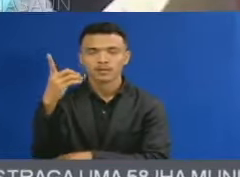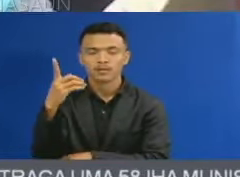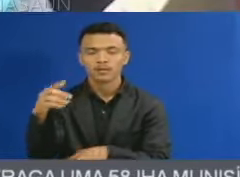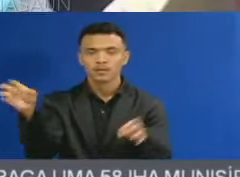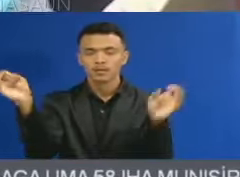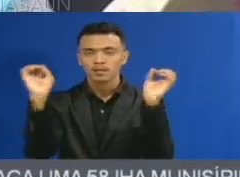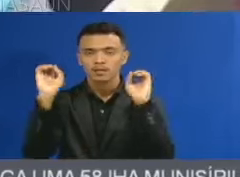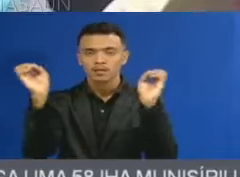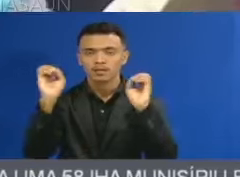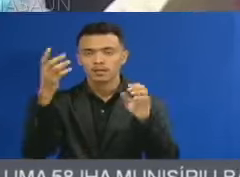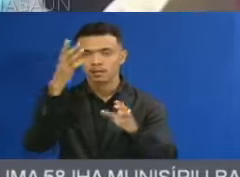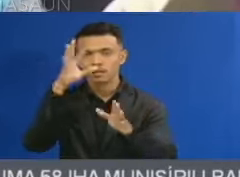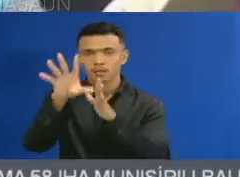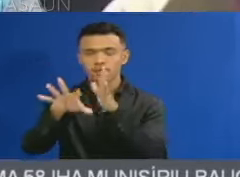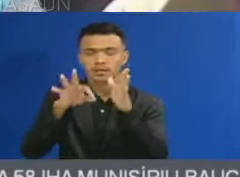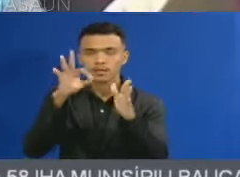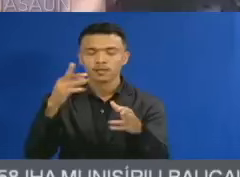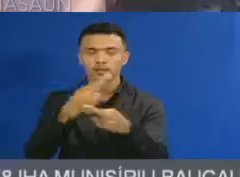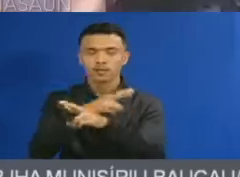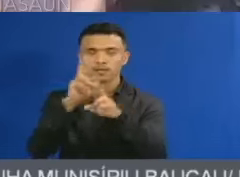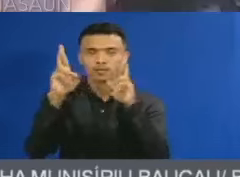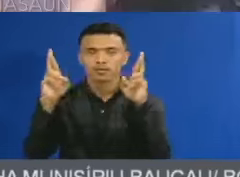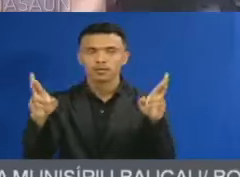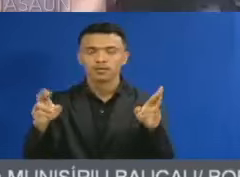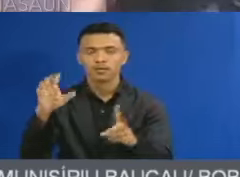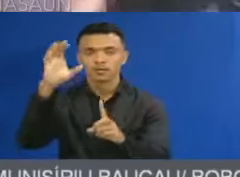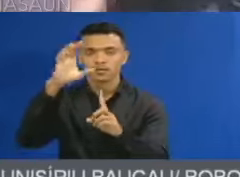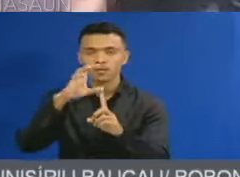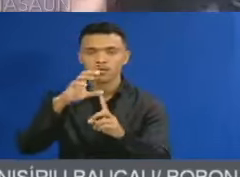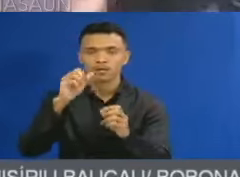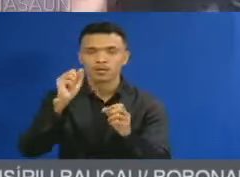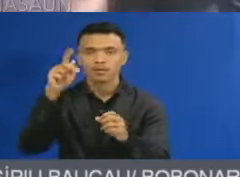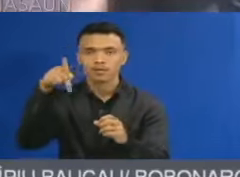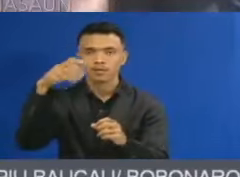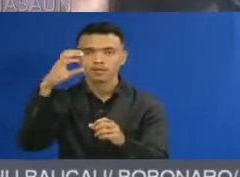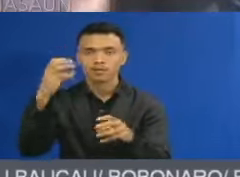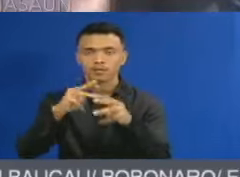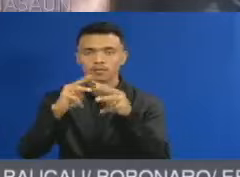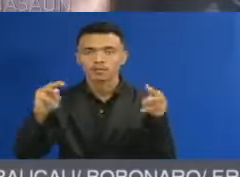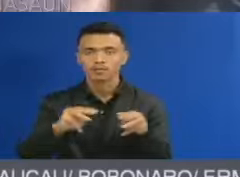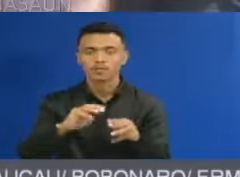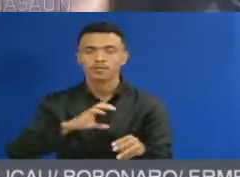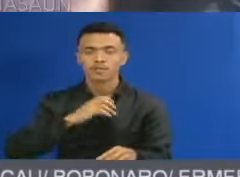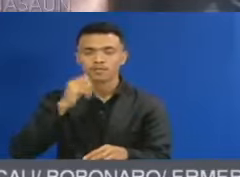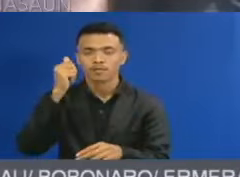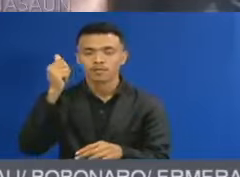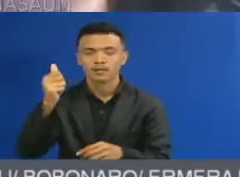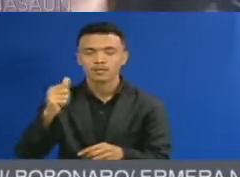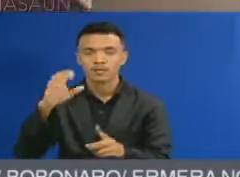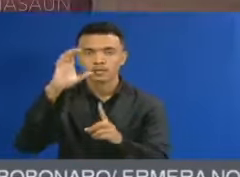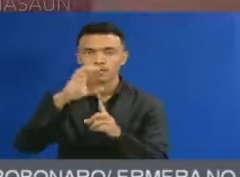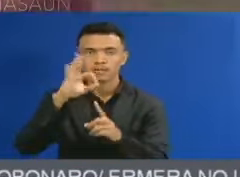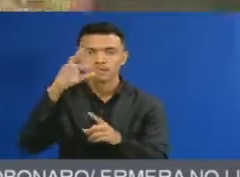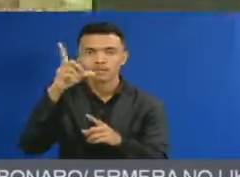laia ami lahetan Resultado leia. Comandante Autoridade de Proteção Civil e Município Covalima, Inspetor Chefe